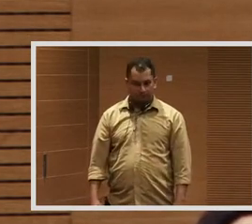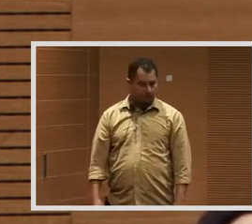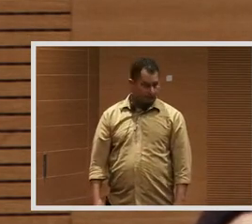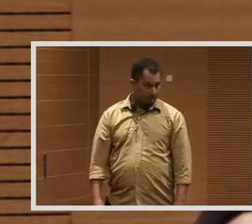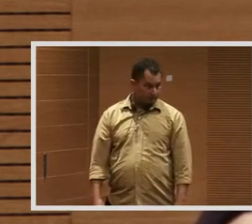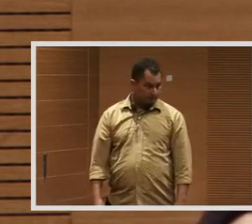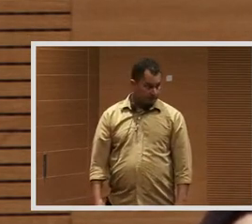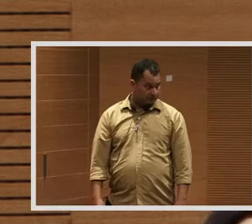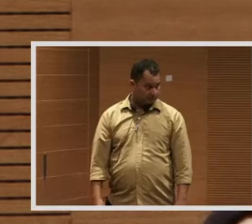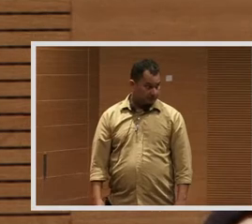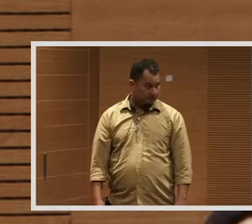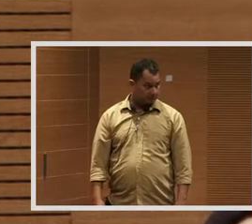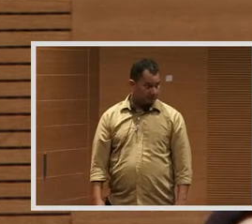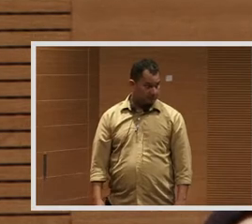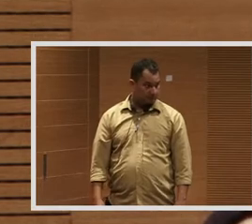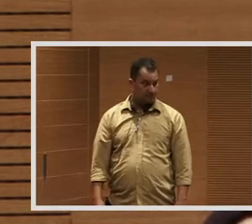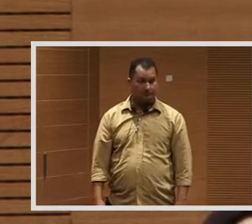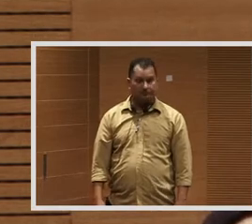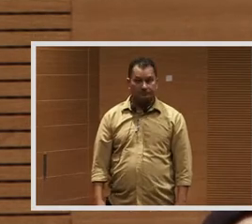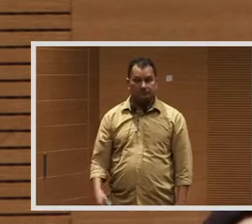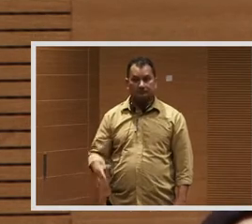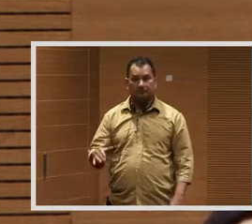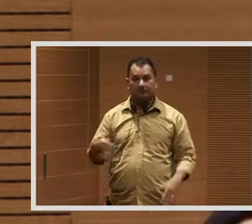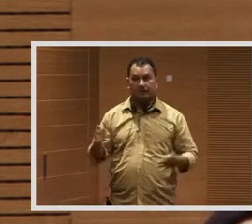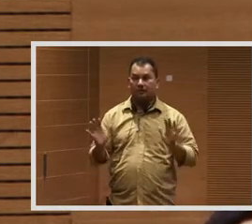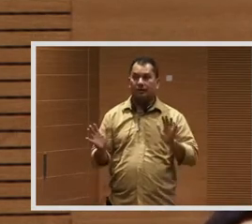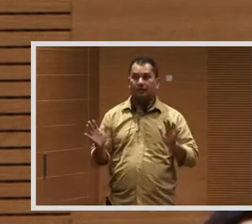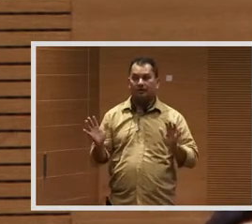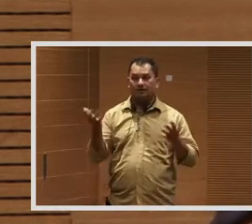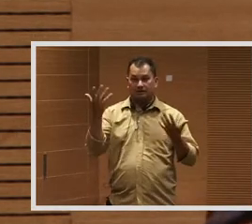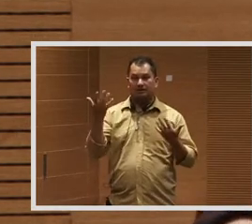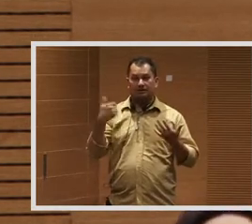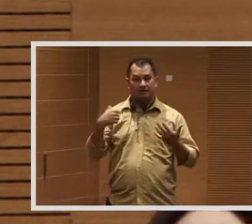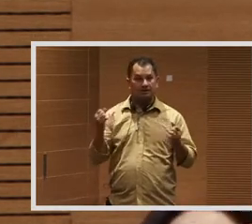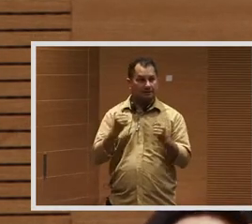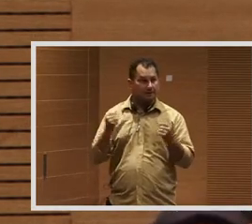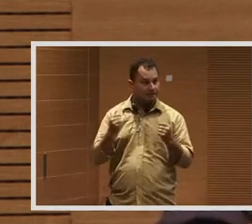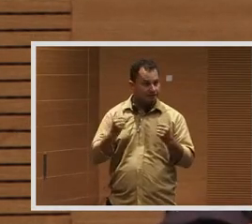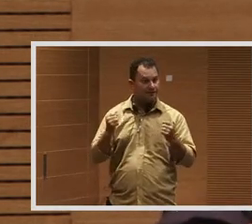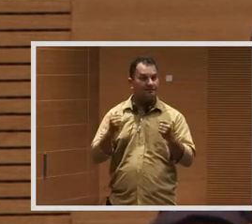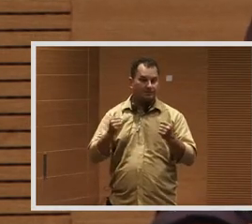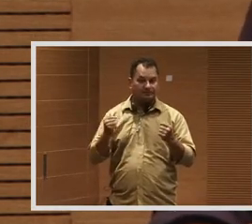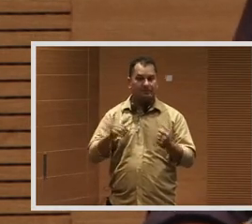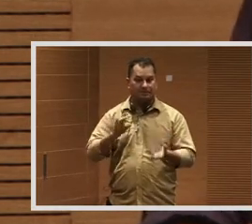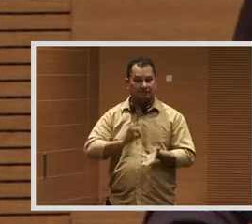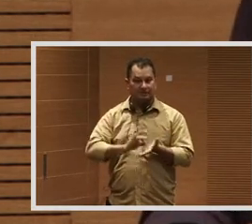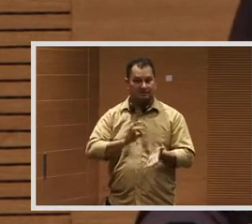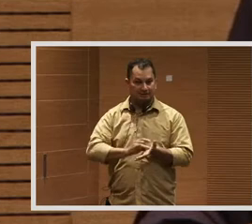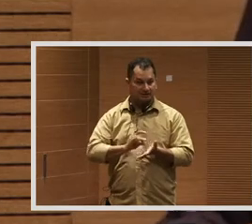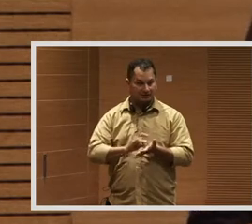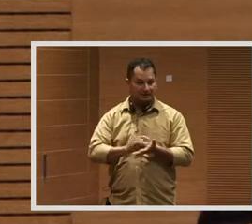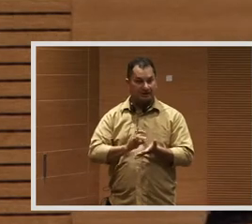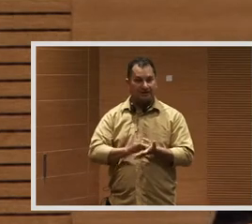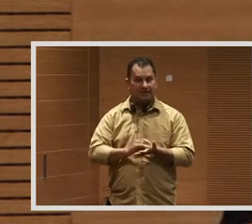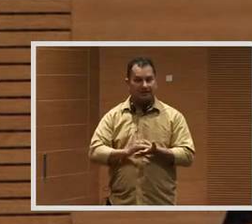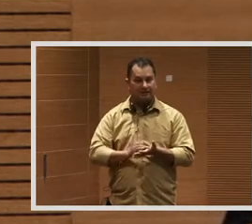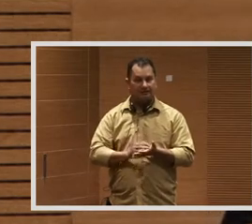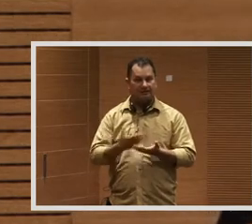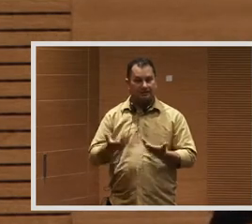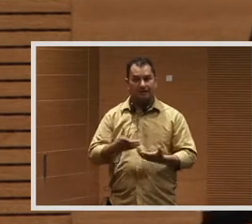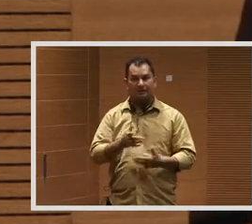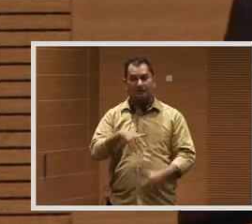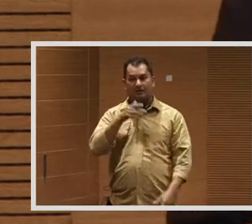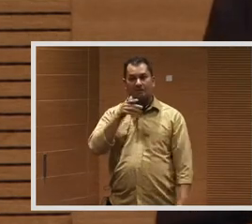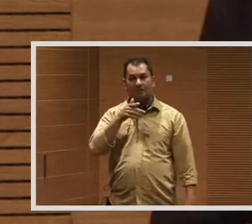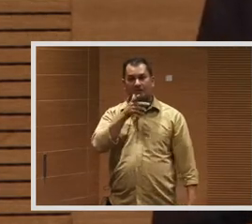A temperatura tá desagradável, entendendo? A situação não está boa, o mar não está para peixe.